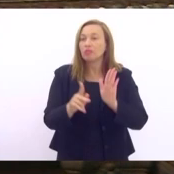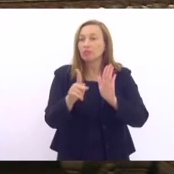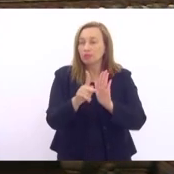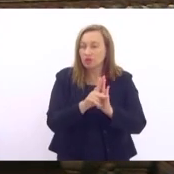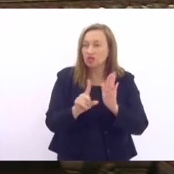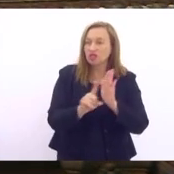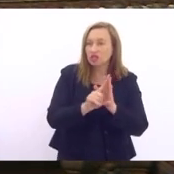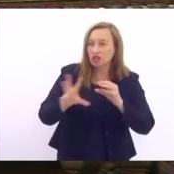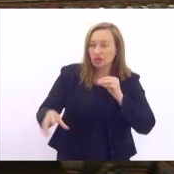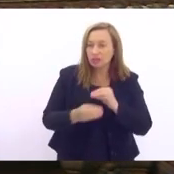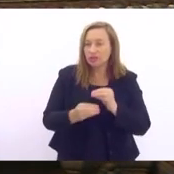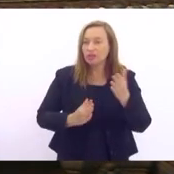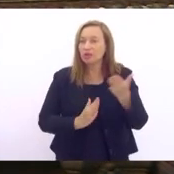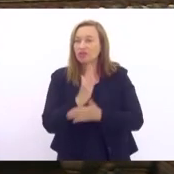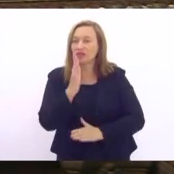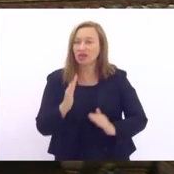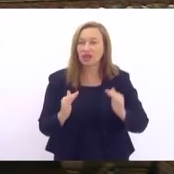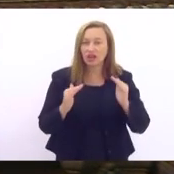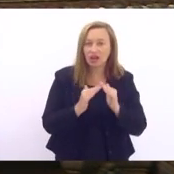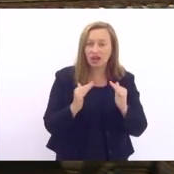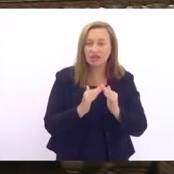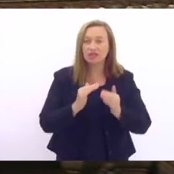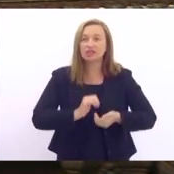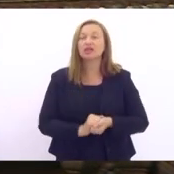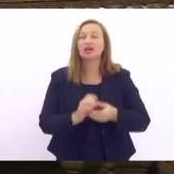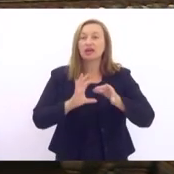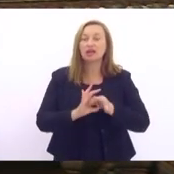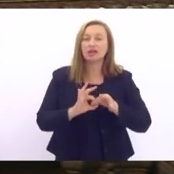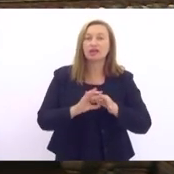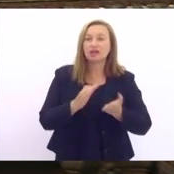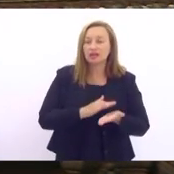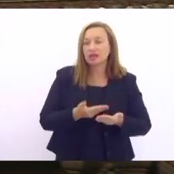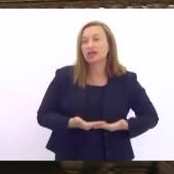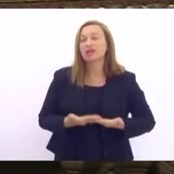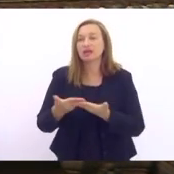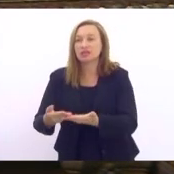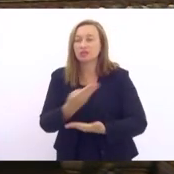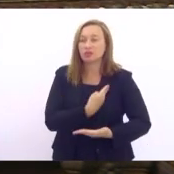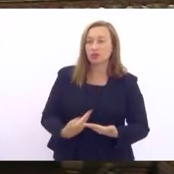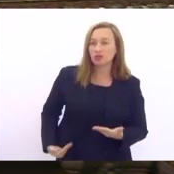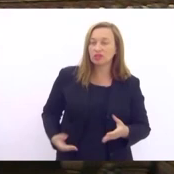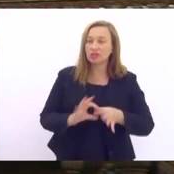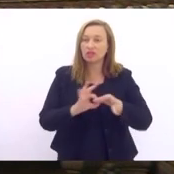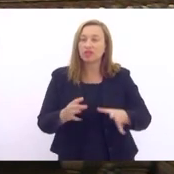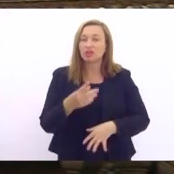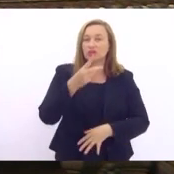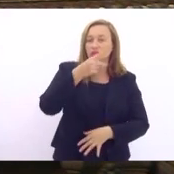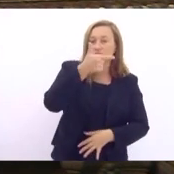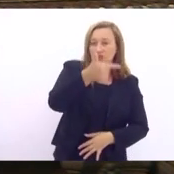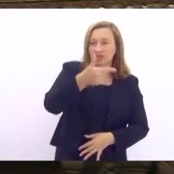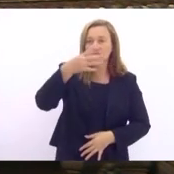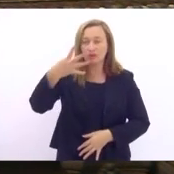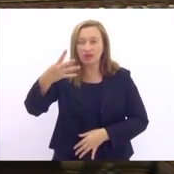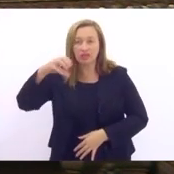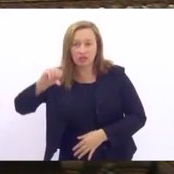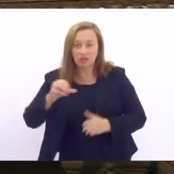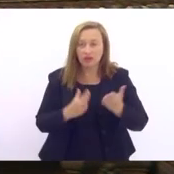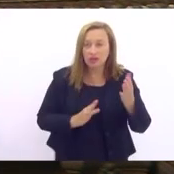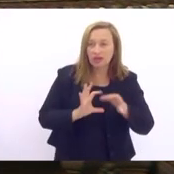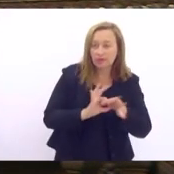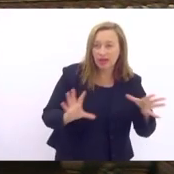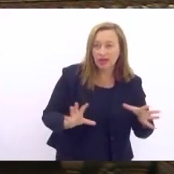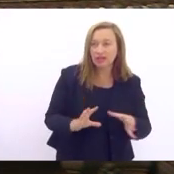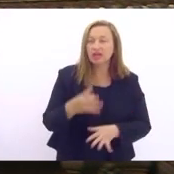e elevados à sanção governamental, 249 foram sancionados, 34 foram sancionados com veto